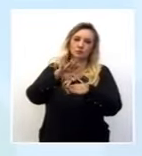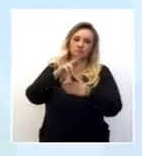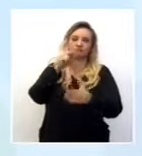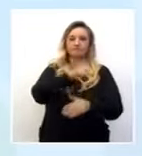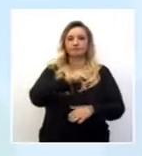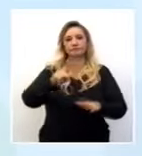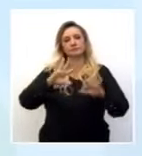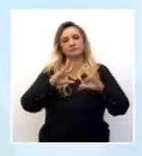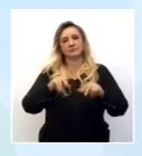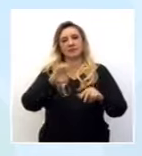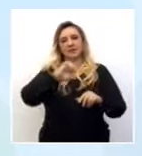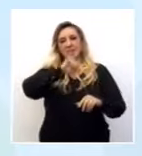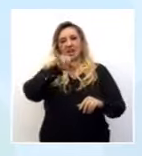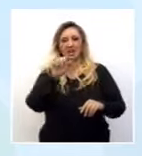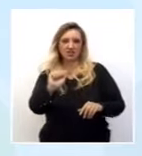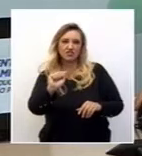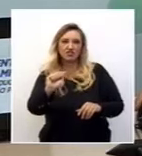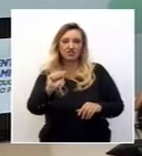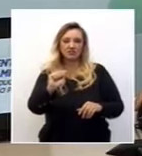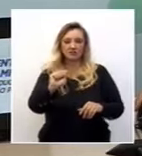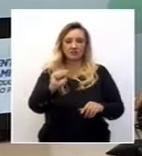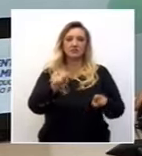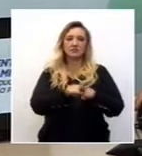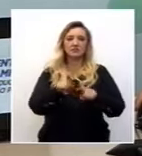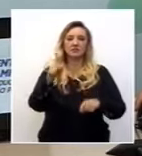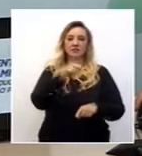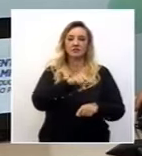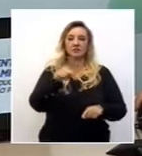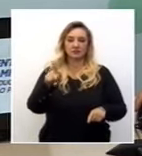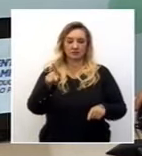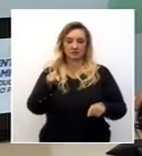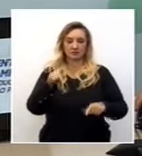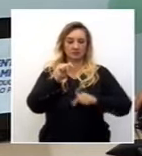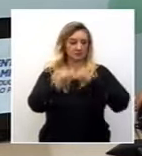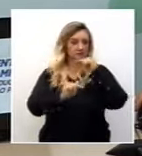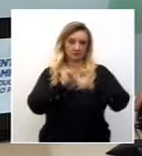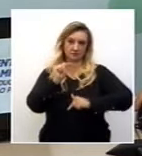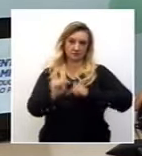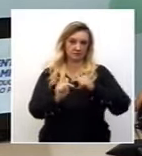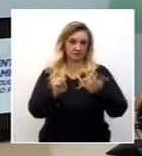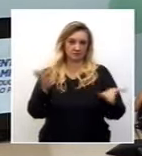os, tanto do EJA quanto para professores que trabalham